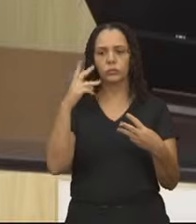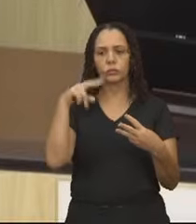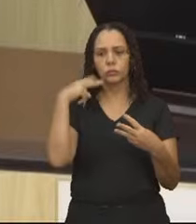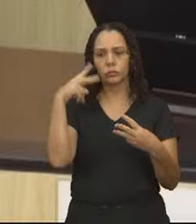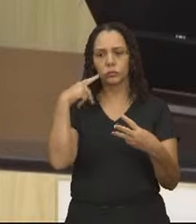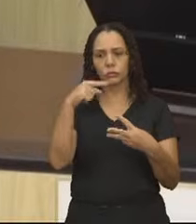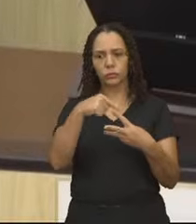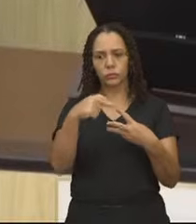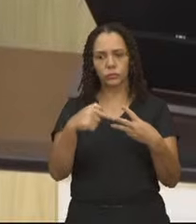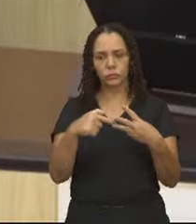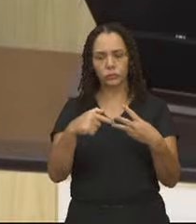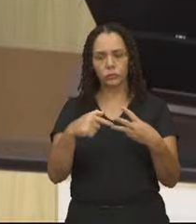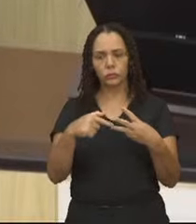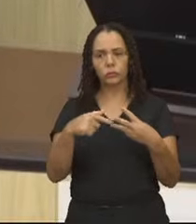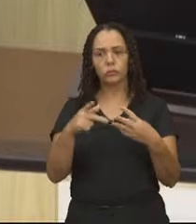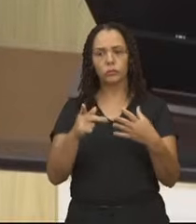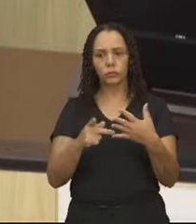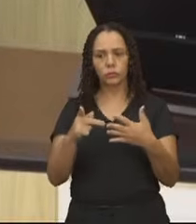preferência na indicação.